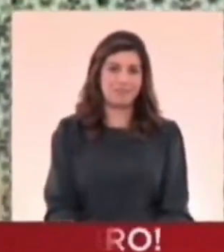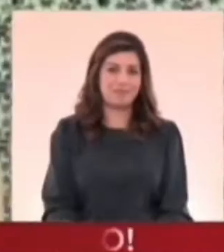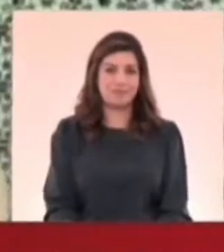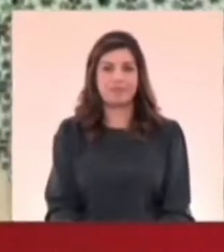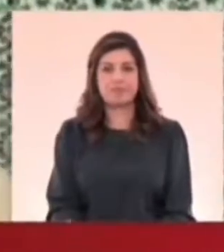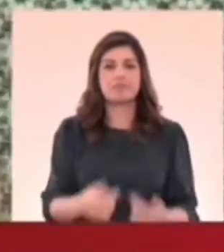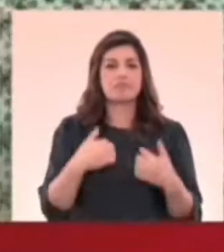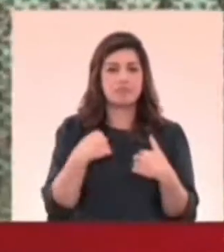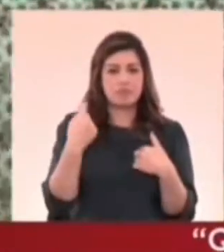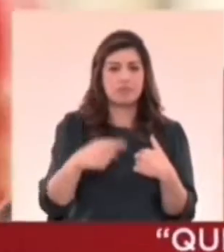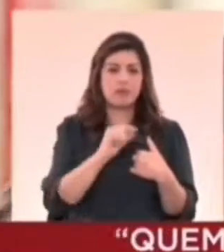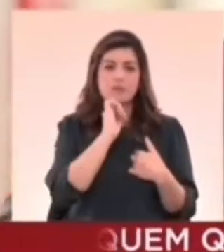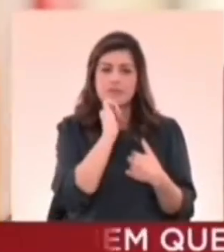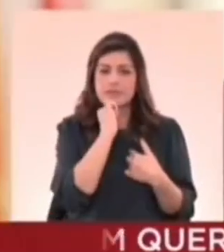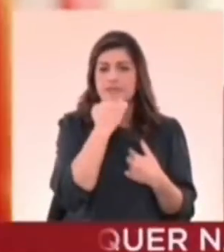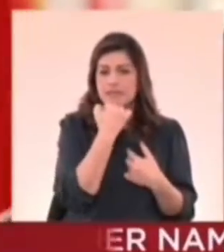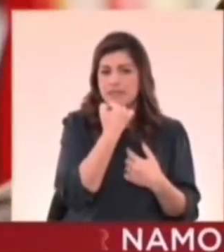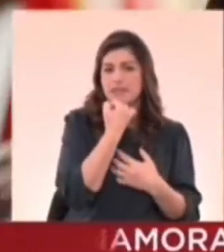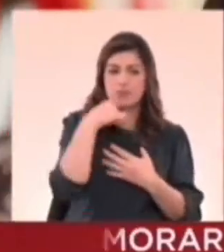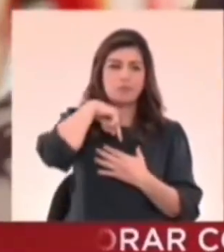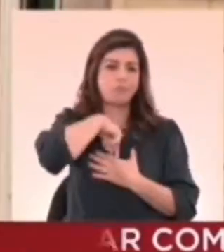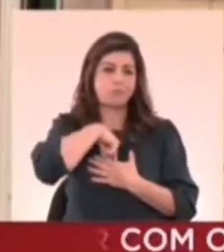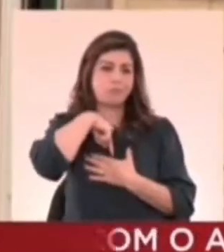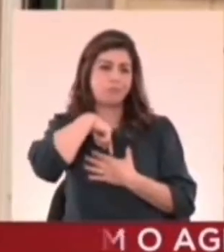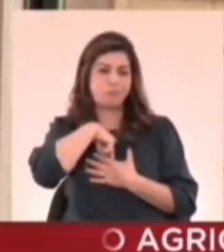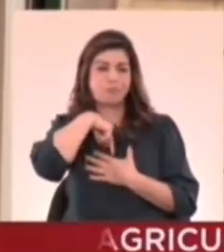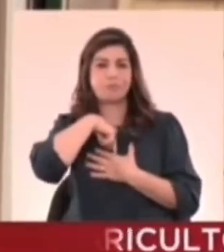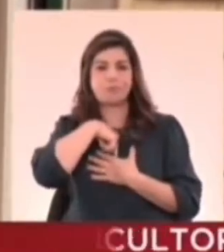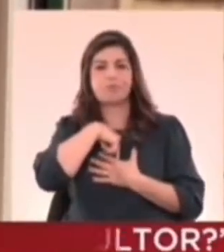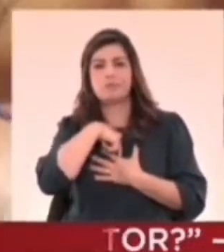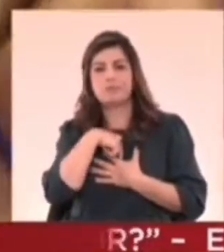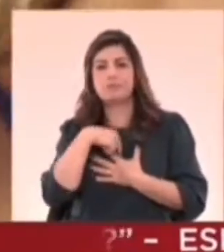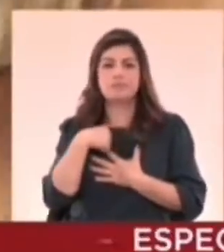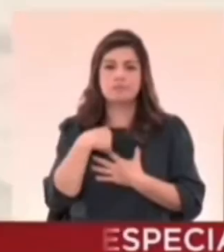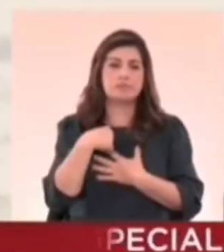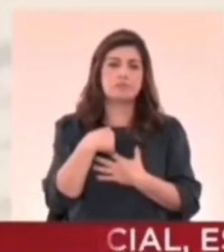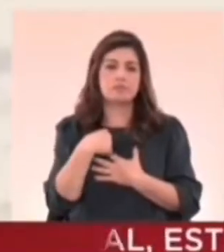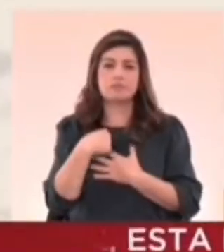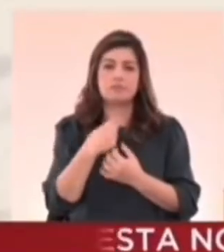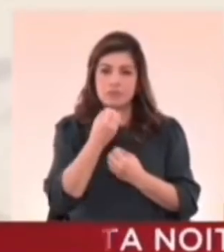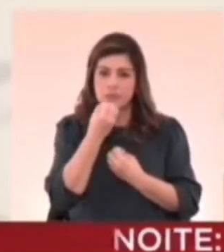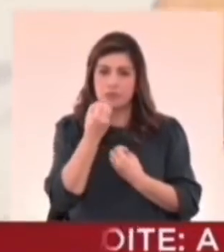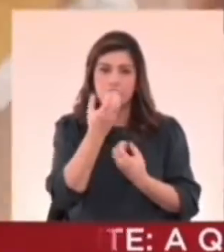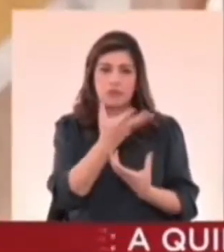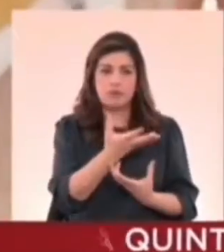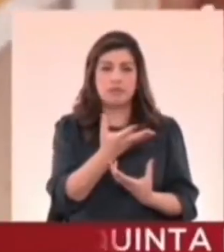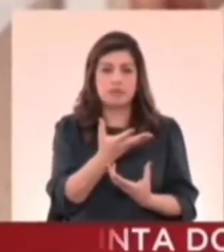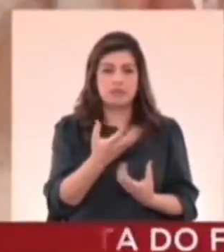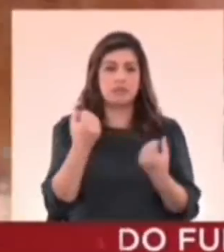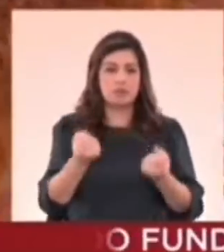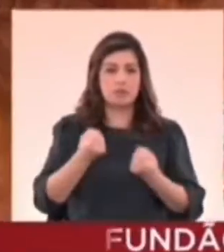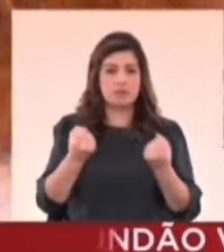tenho segredo dentro do feito eu não consigo dizer que te amo te quero